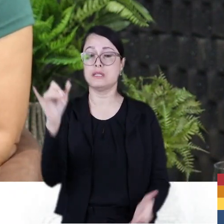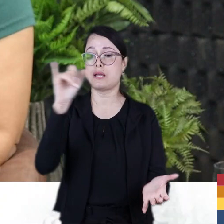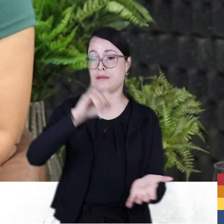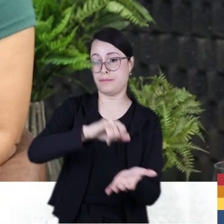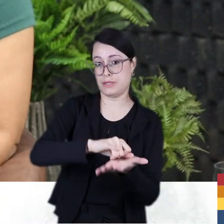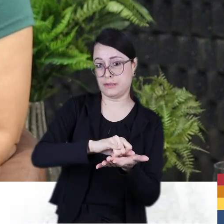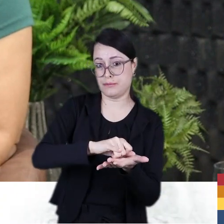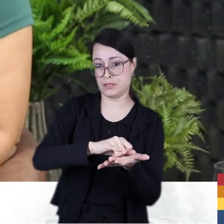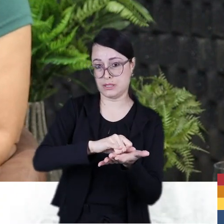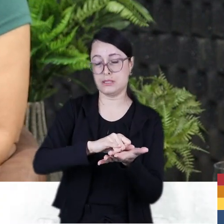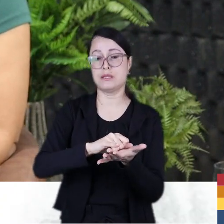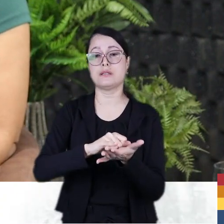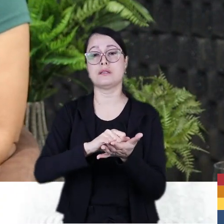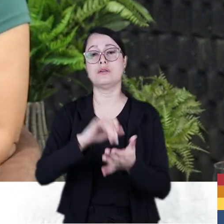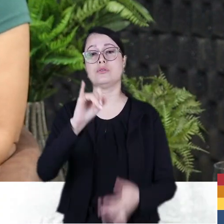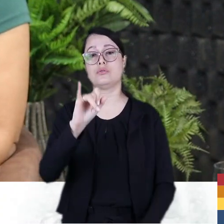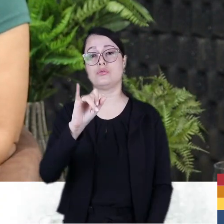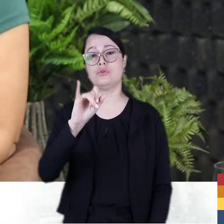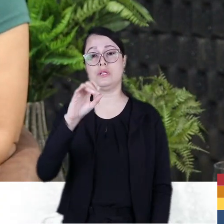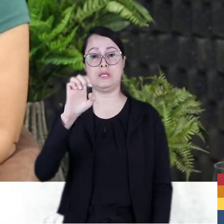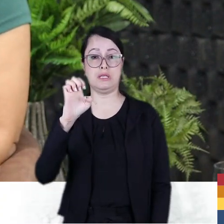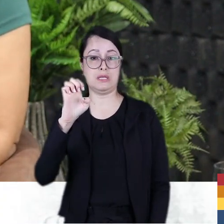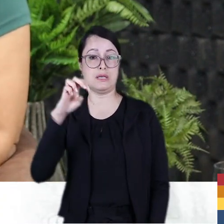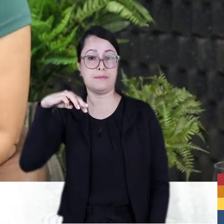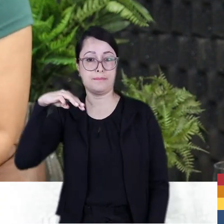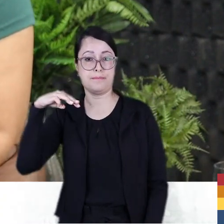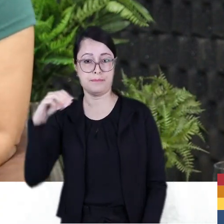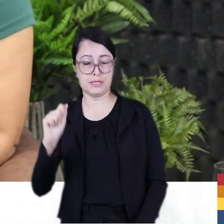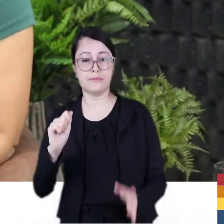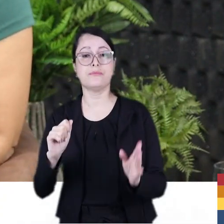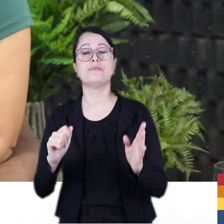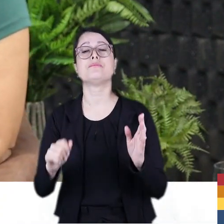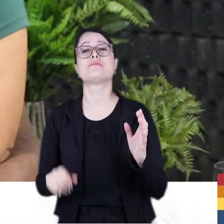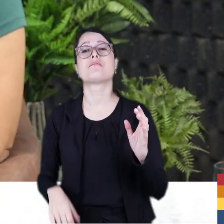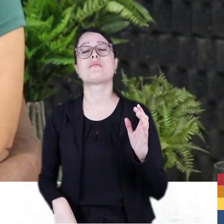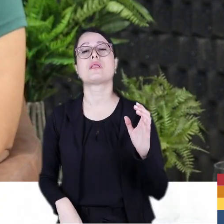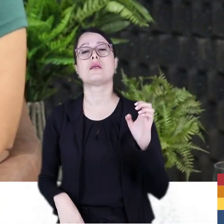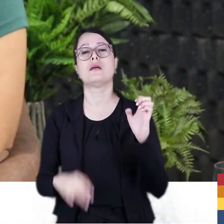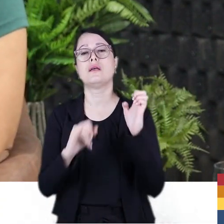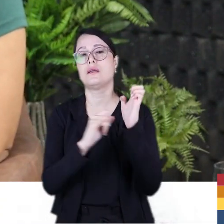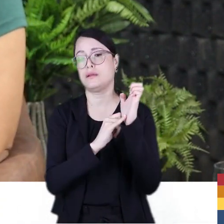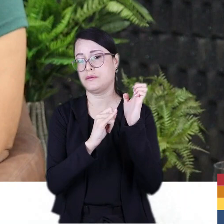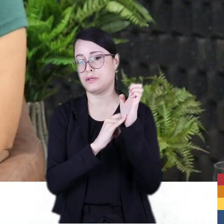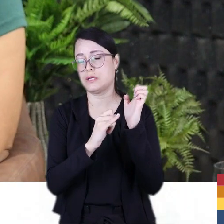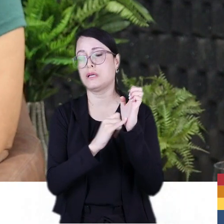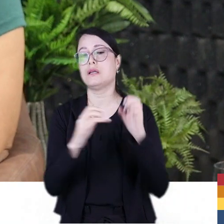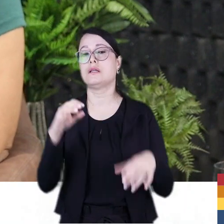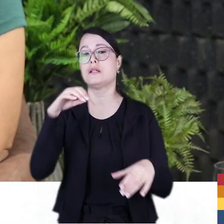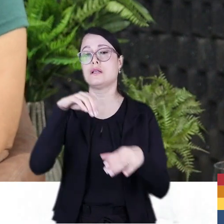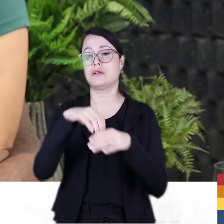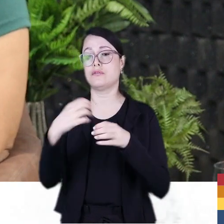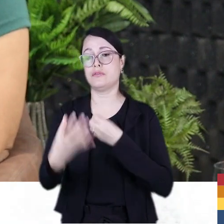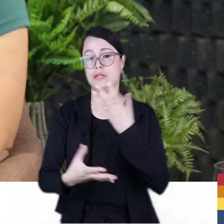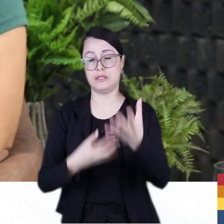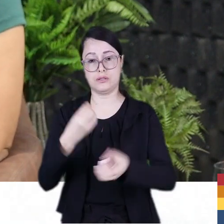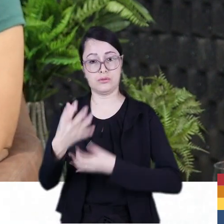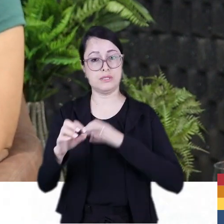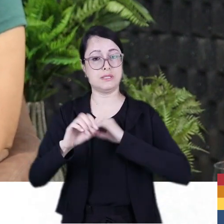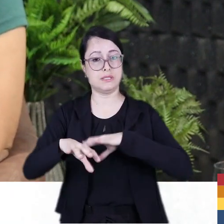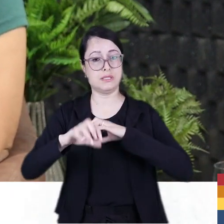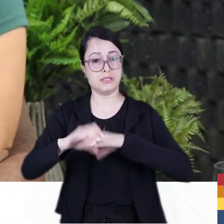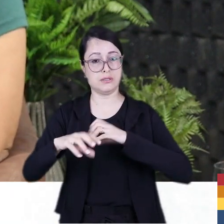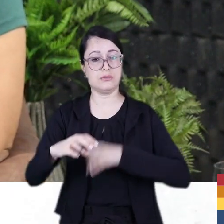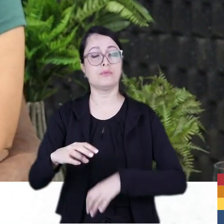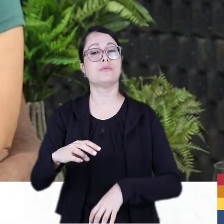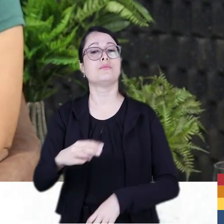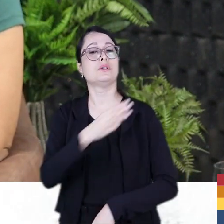da oferta dos itinerários integrados, e aí vem um outro desafio que é a oferta do itinerário de,